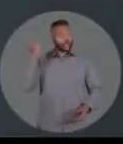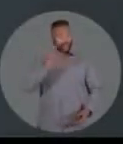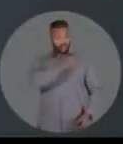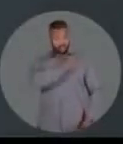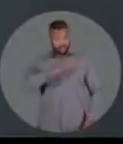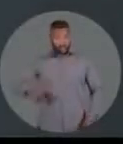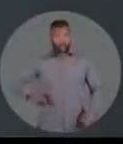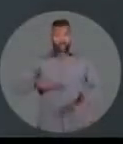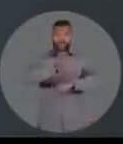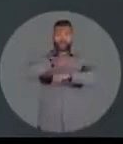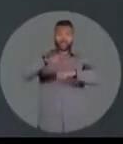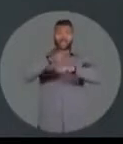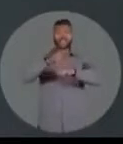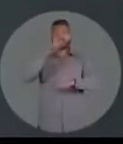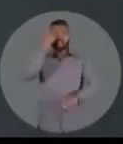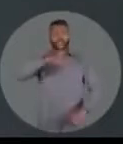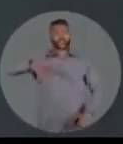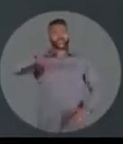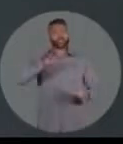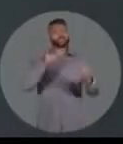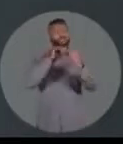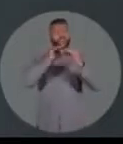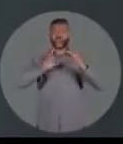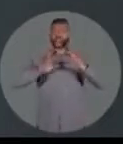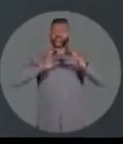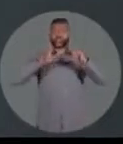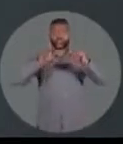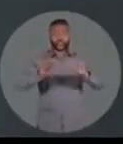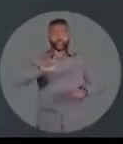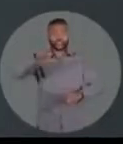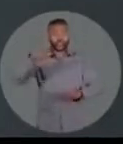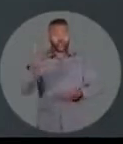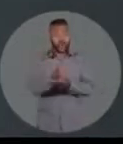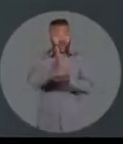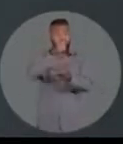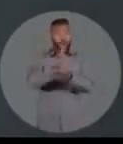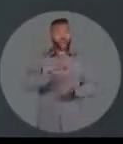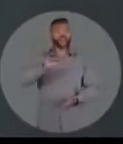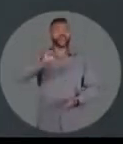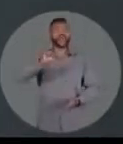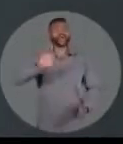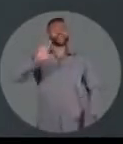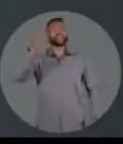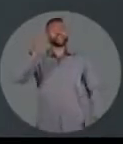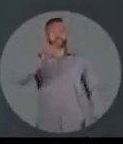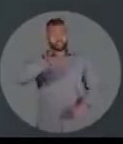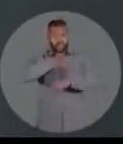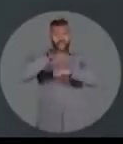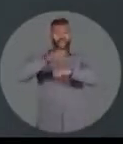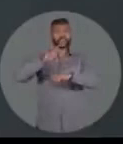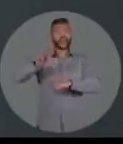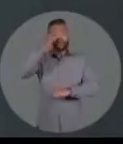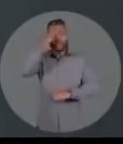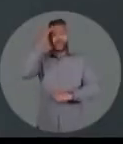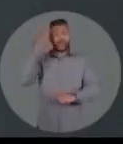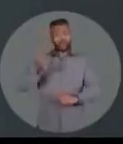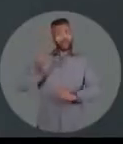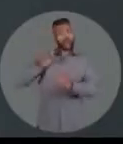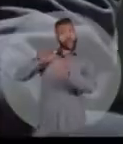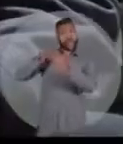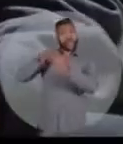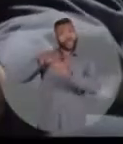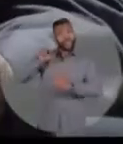país em que cabia todo mundo. Eles deram um golpe para fazer um país em que só eles cabem. Nesse